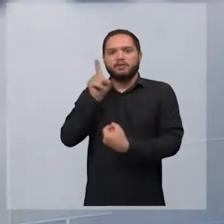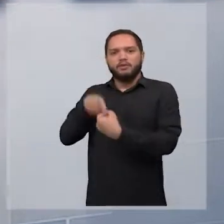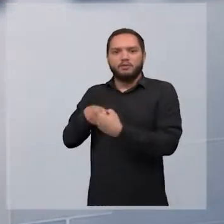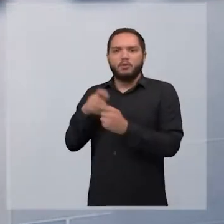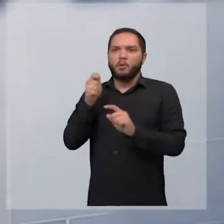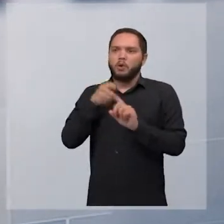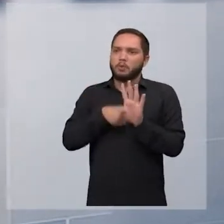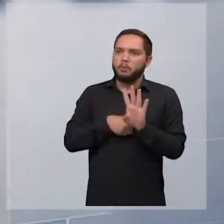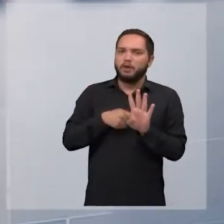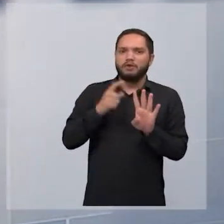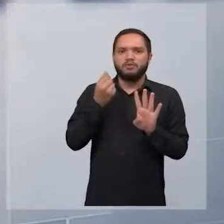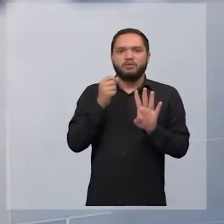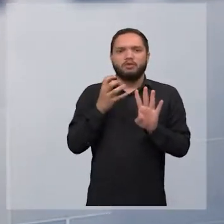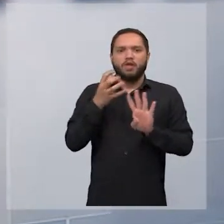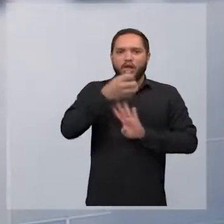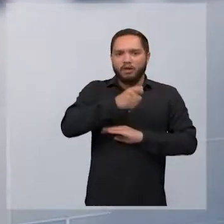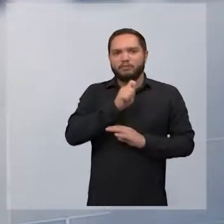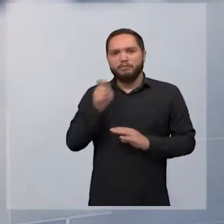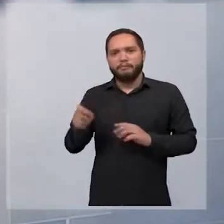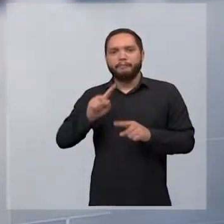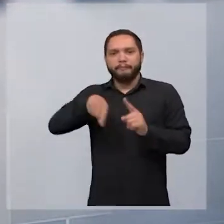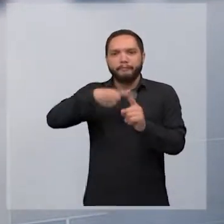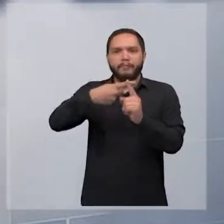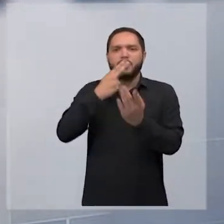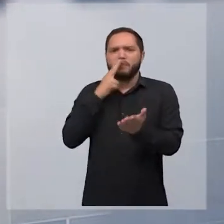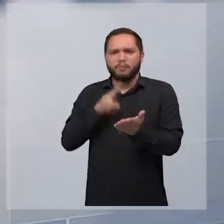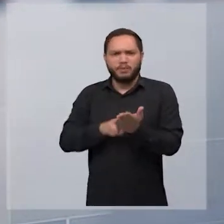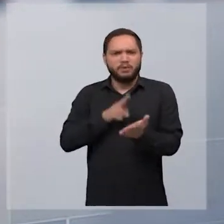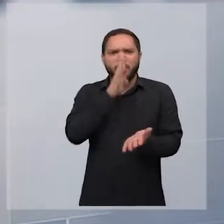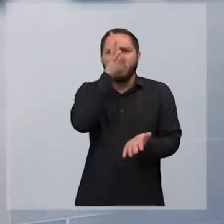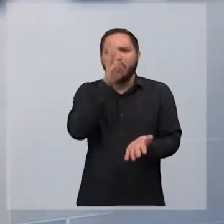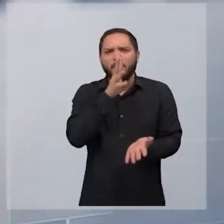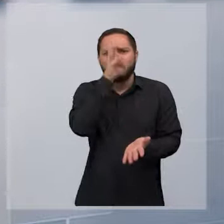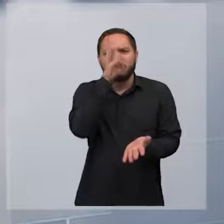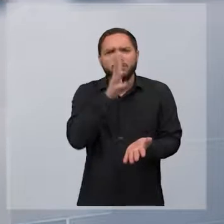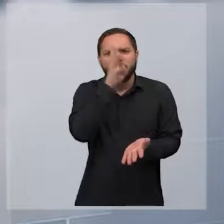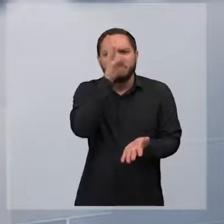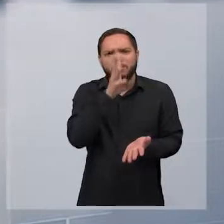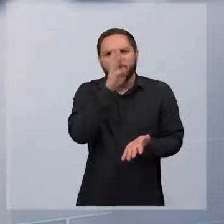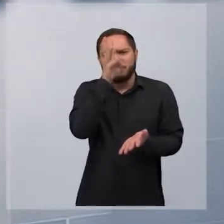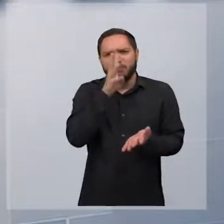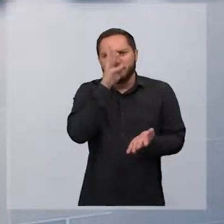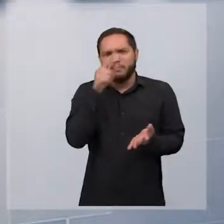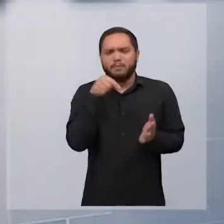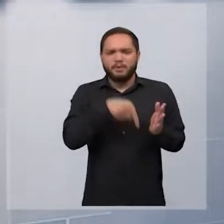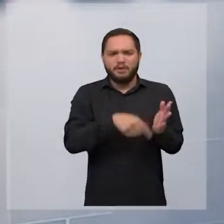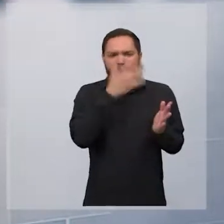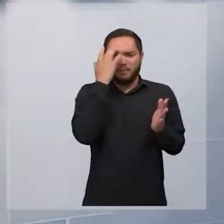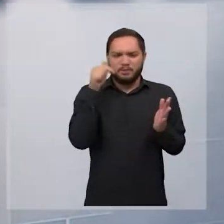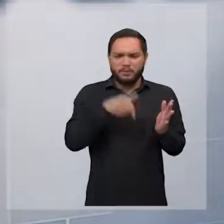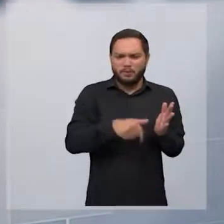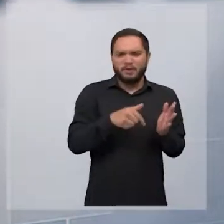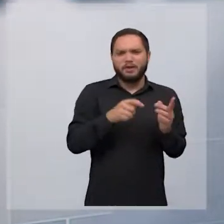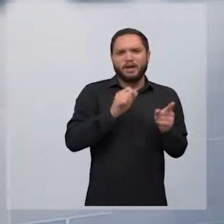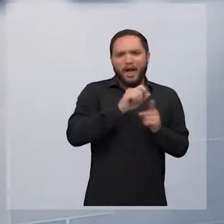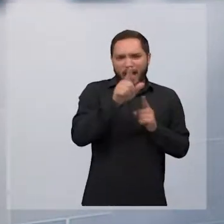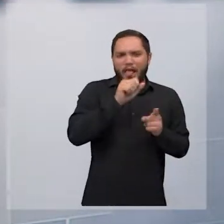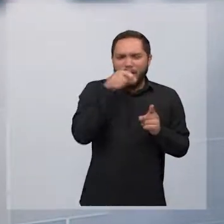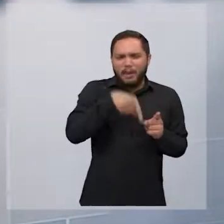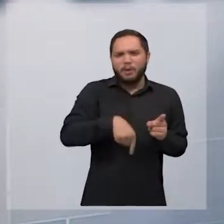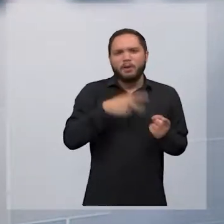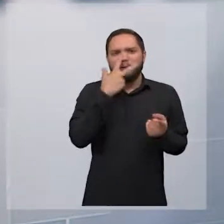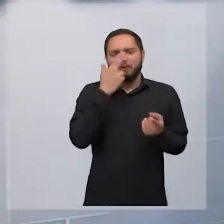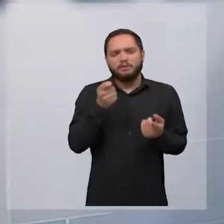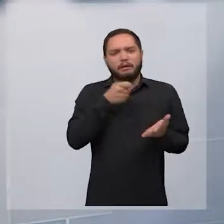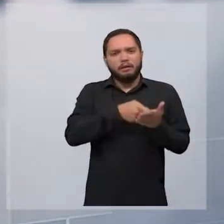tem que pagar uma multa, é um negócio absurdo. Quase você obriga a parte mais desprotegida, que nesse caso não está agindo de má